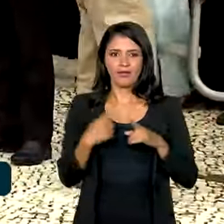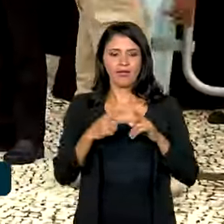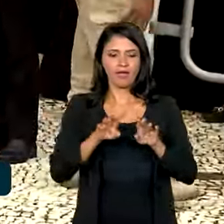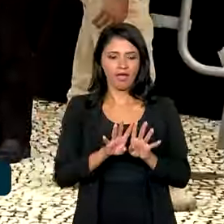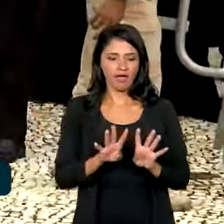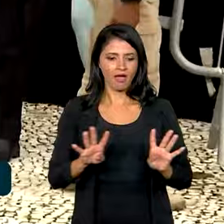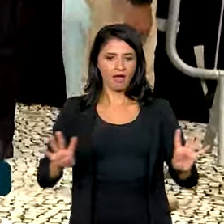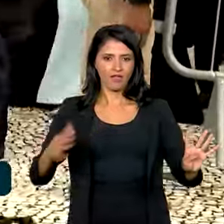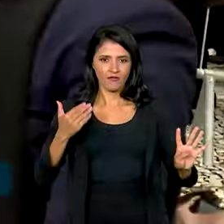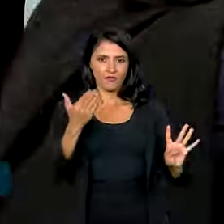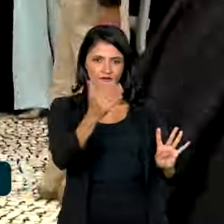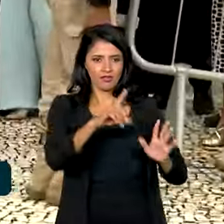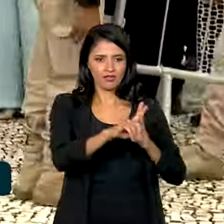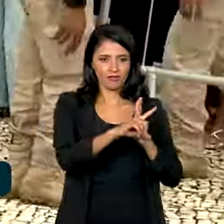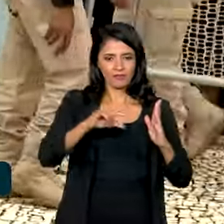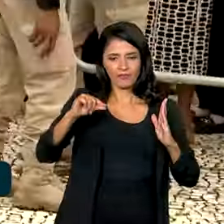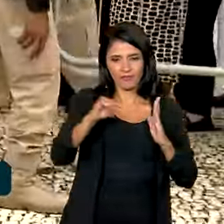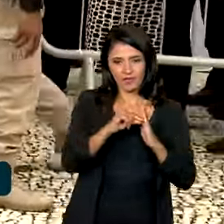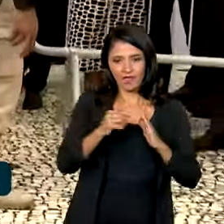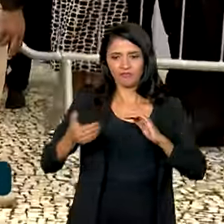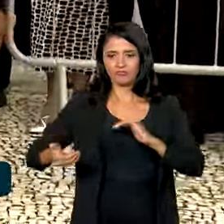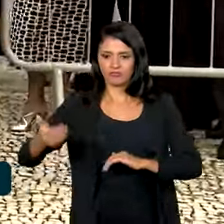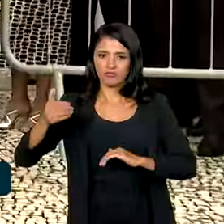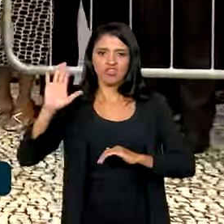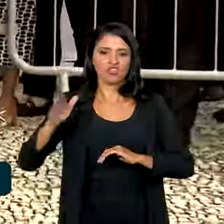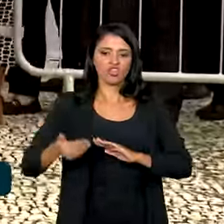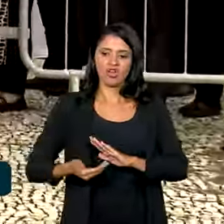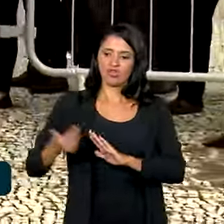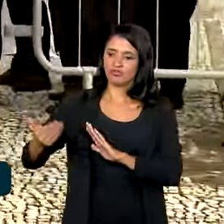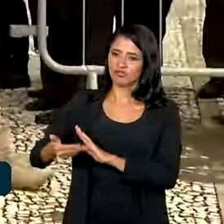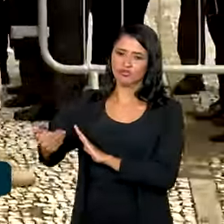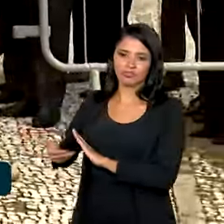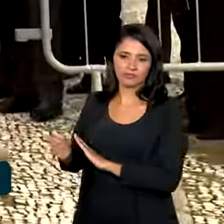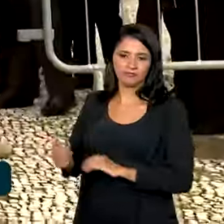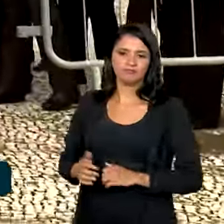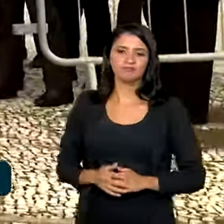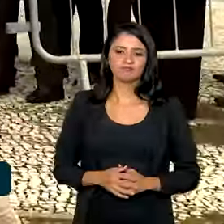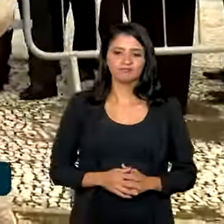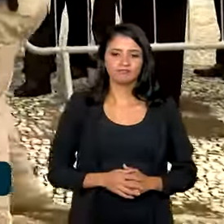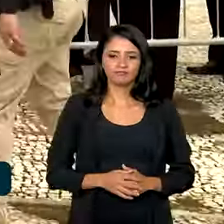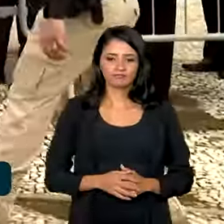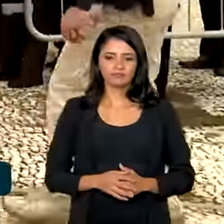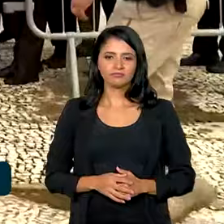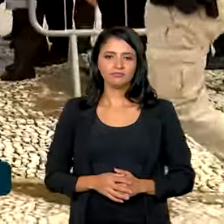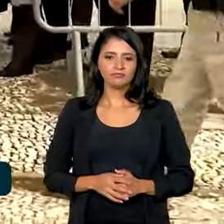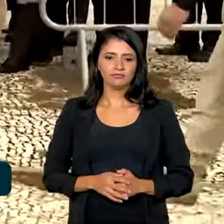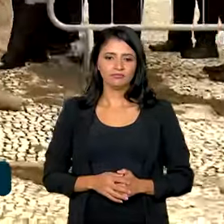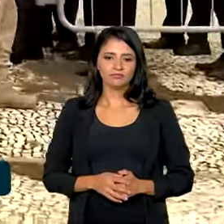Palácio do Planalto e ao Congresso já haviam sido retiradas.